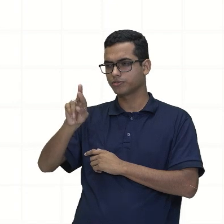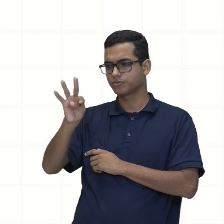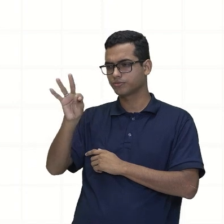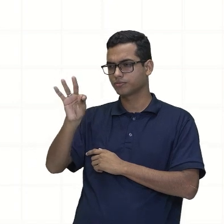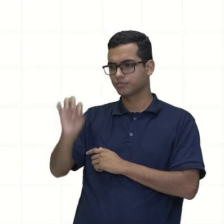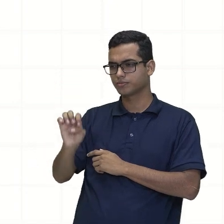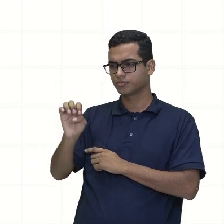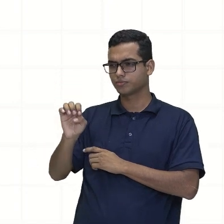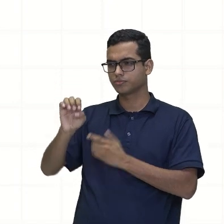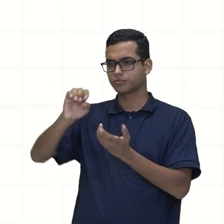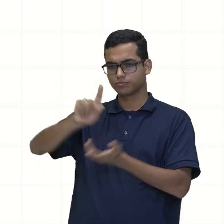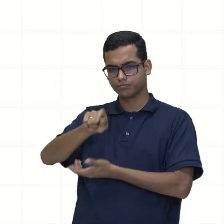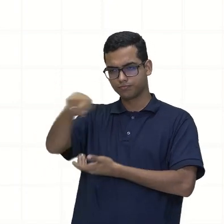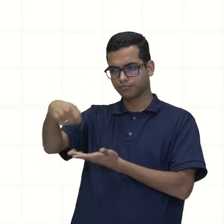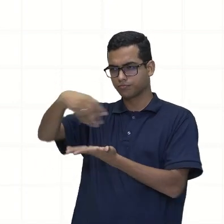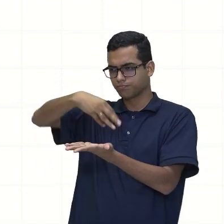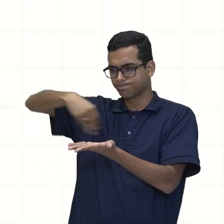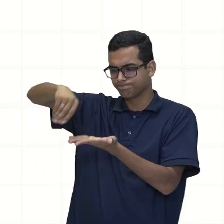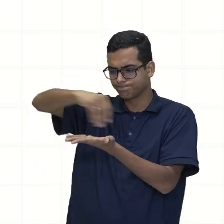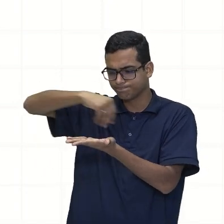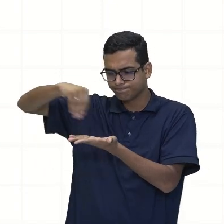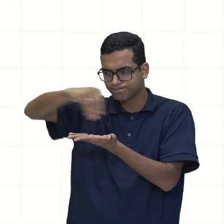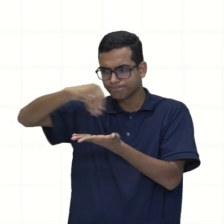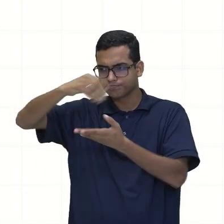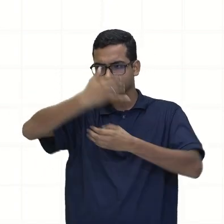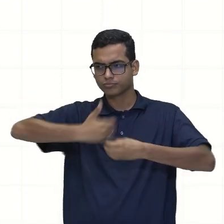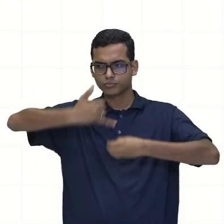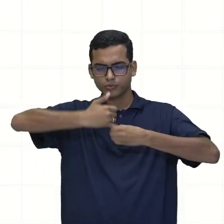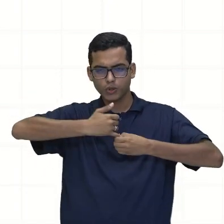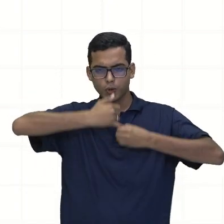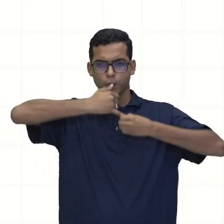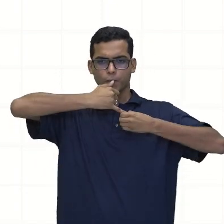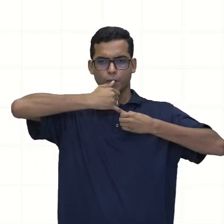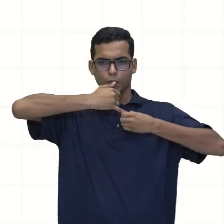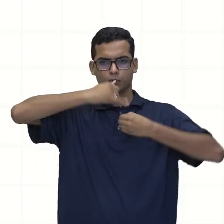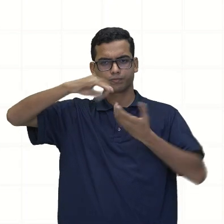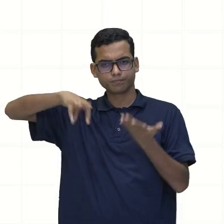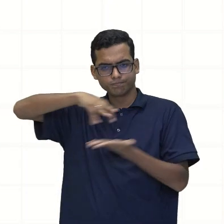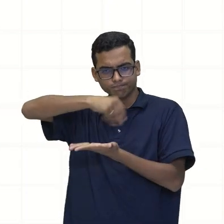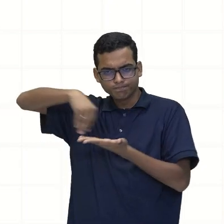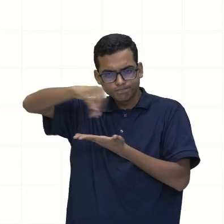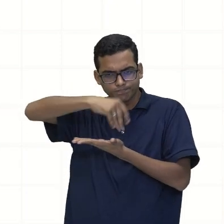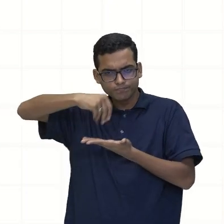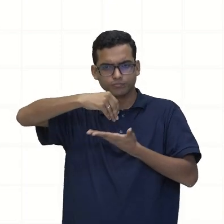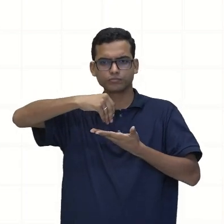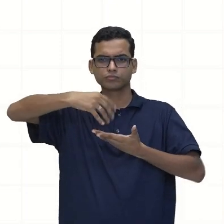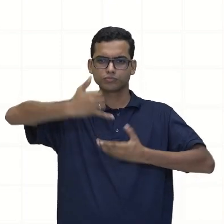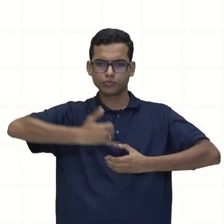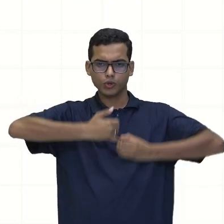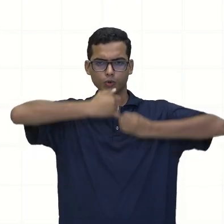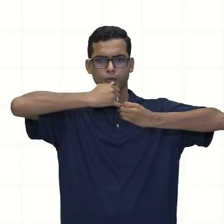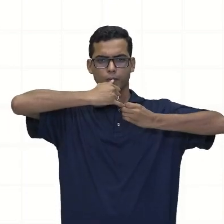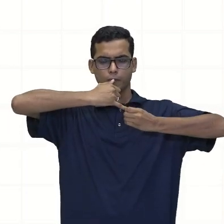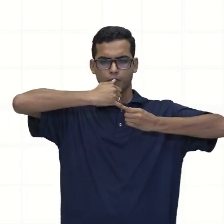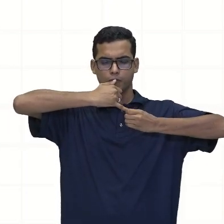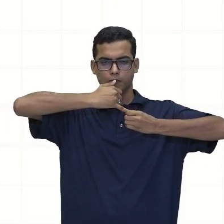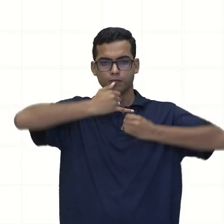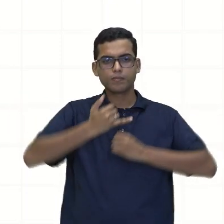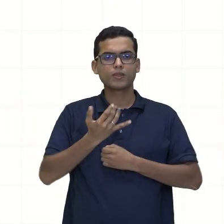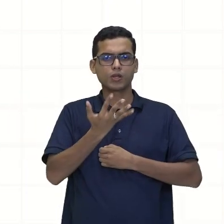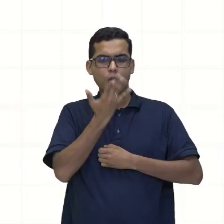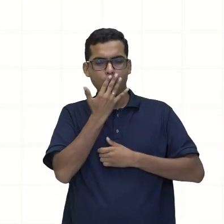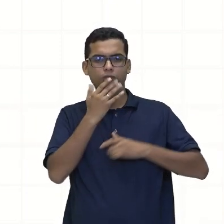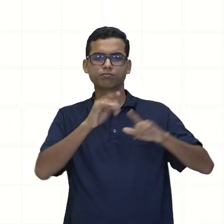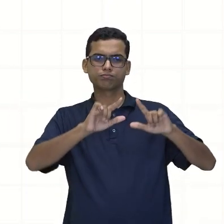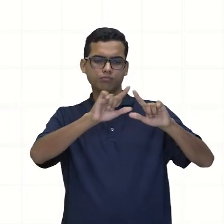região sul do Brasil, onde a gente vai ver aí a disposição desses quadradinhos amarelos, né,